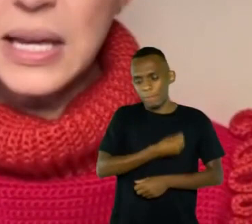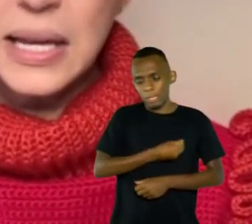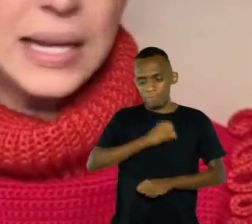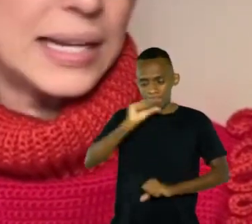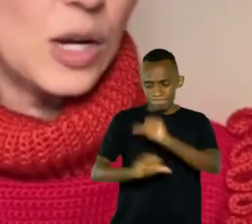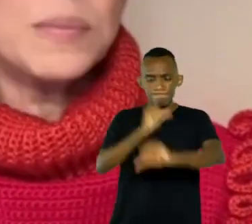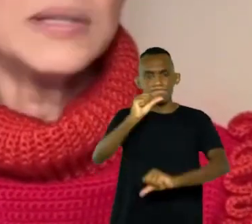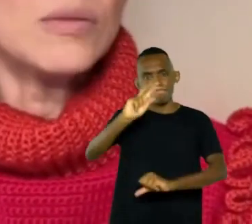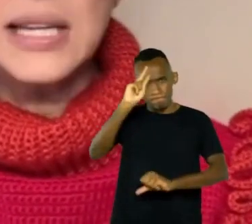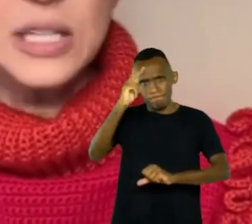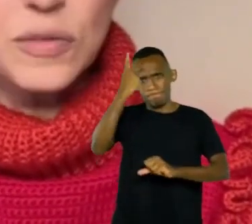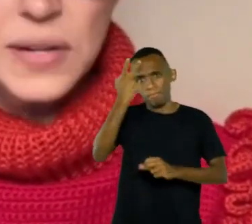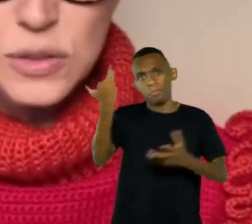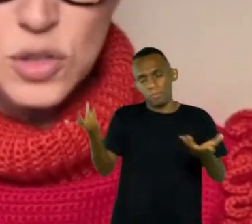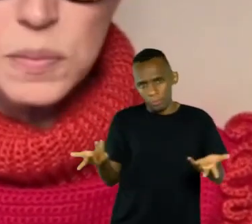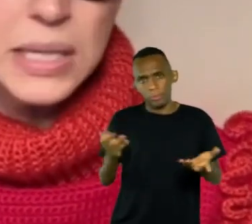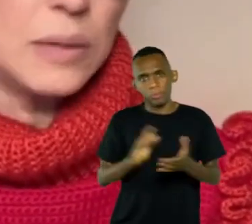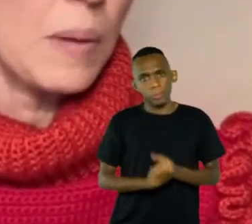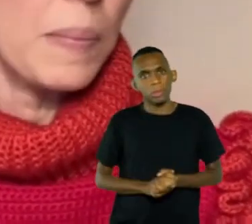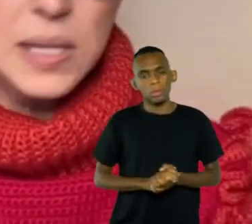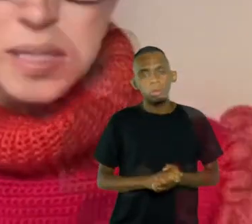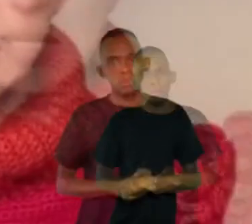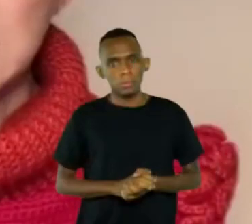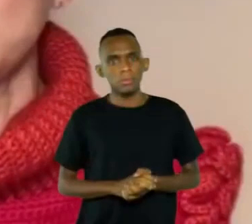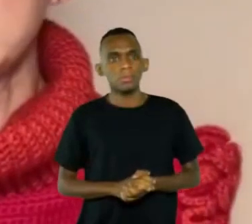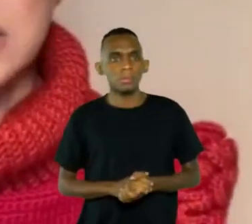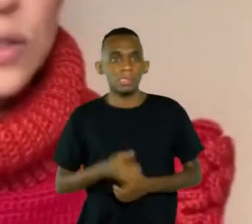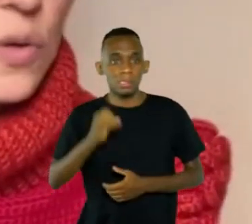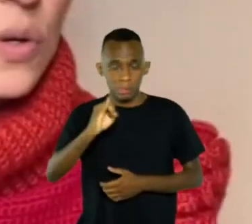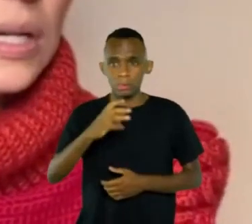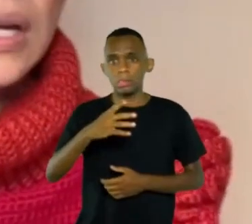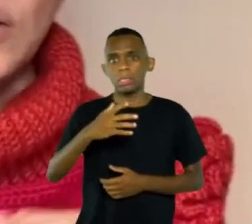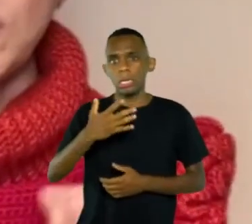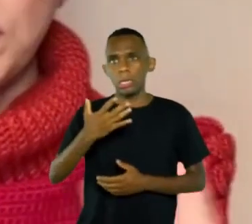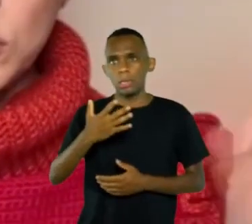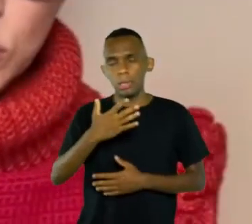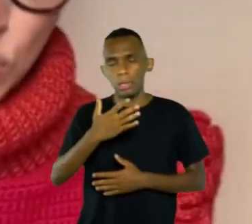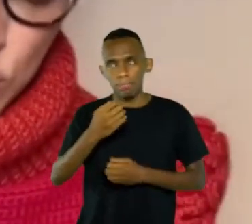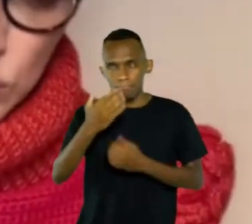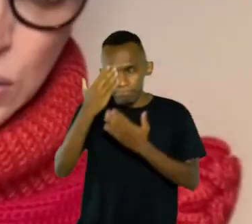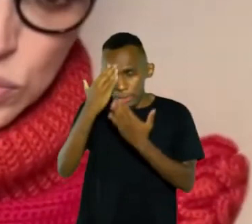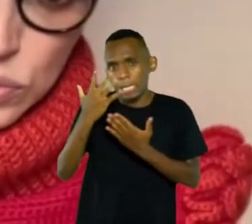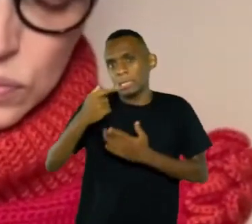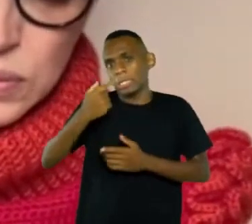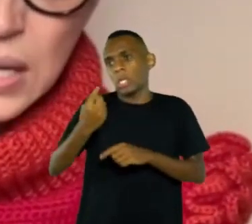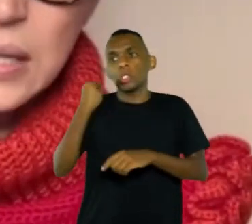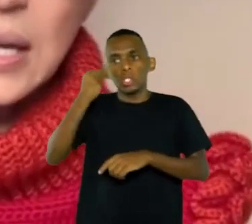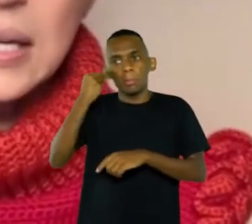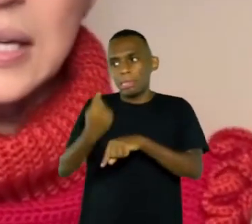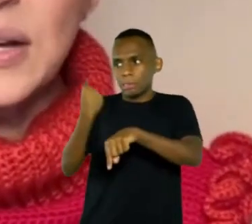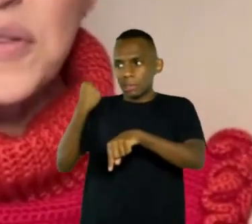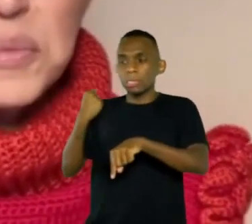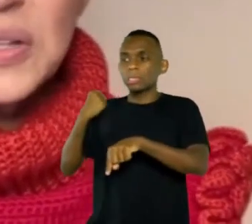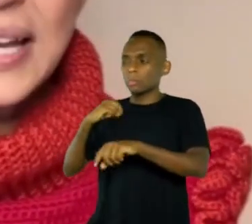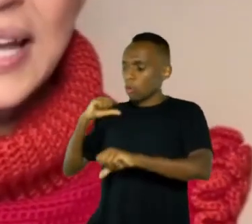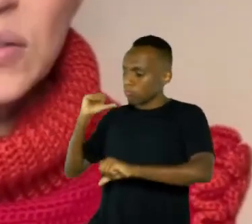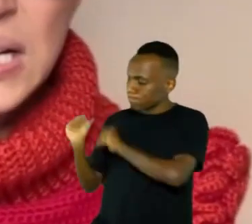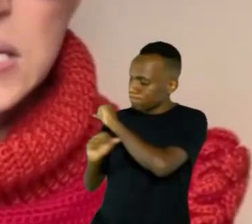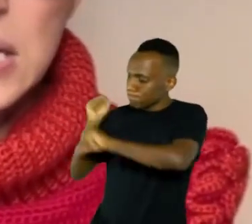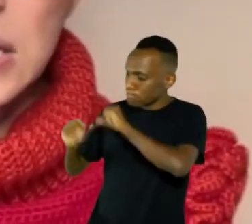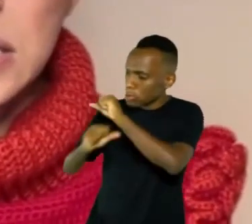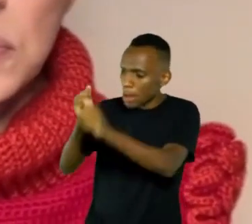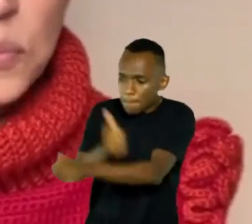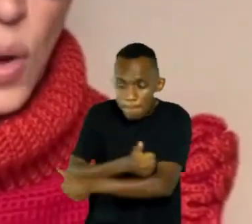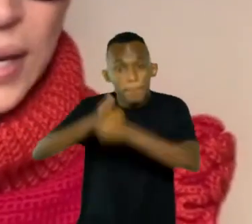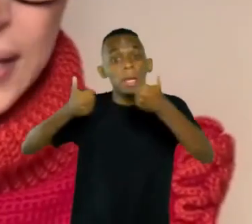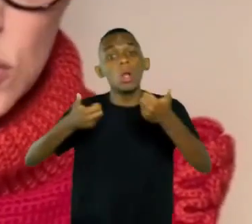dúvida, não teriam feito de mim uma palestrante, uma escritora, uma produtora de conteúdo, né? Então, foi muito legal